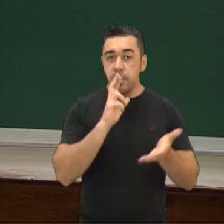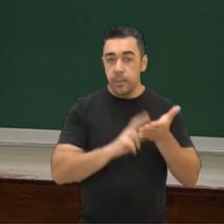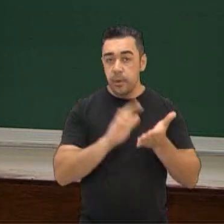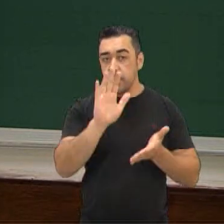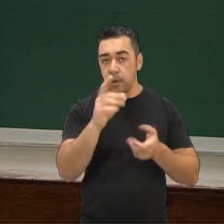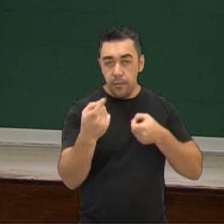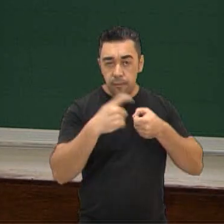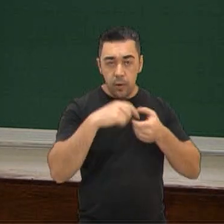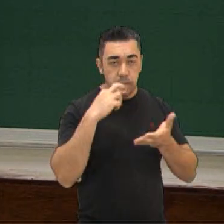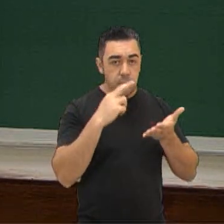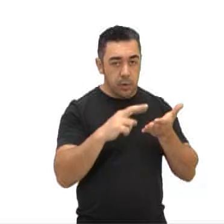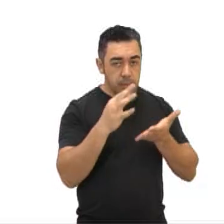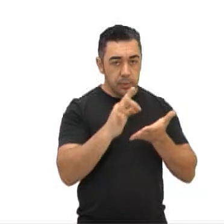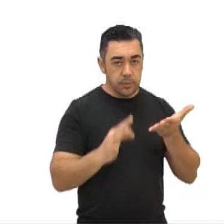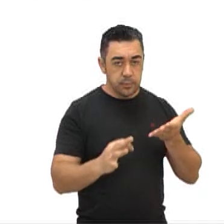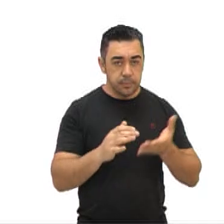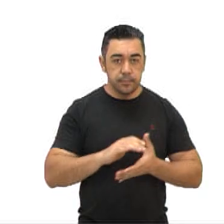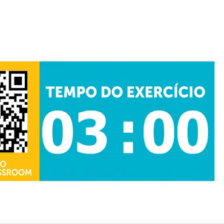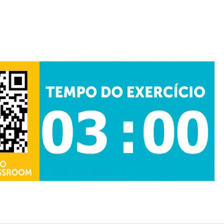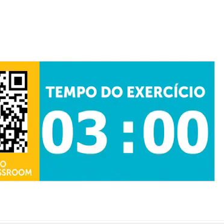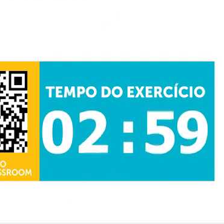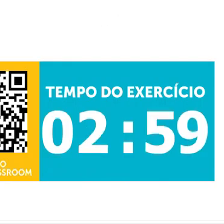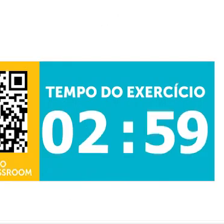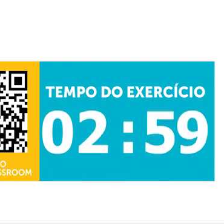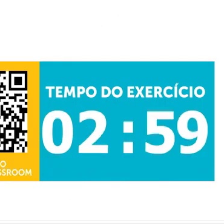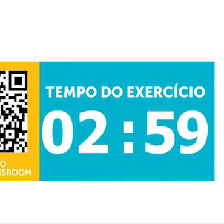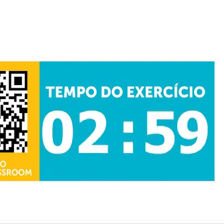e logo nós retornamos.